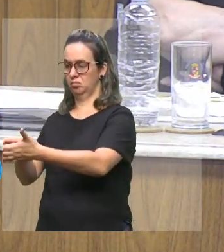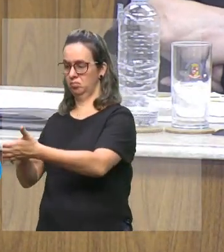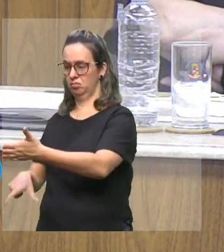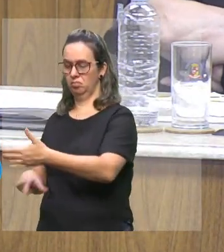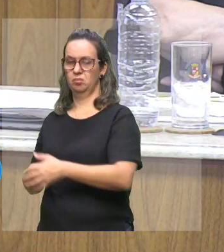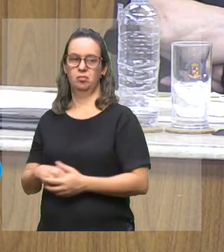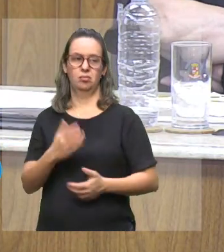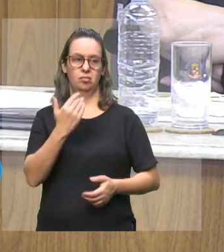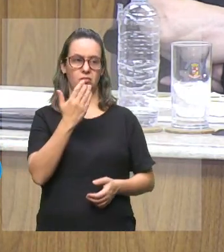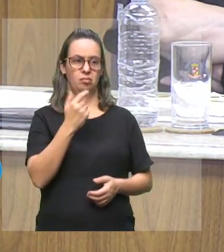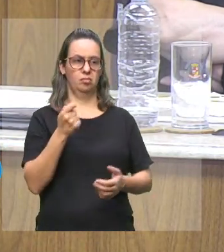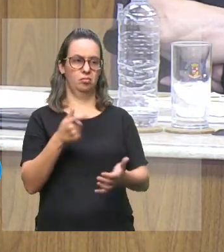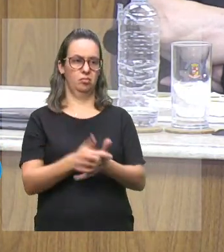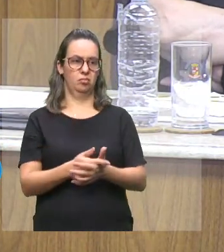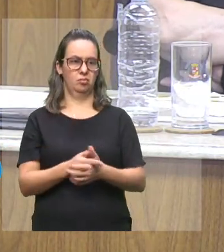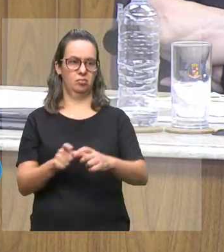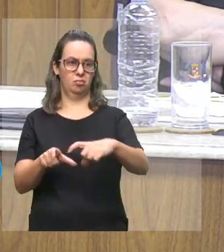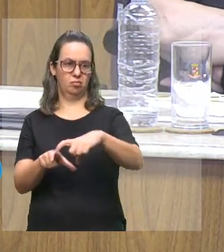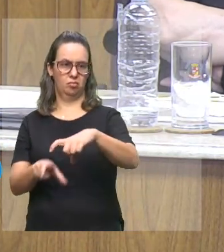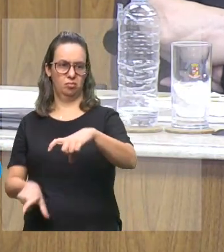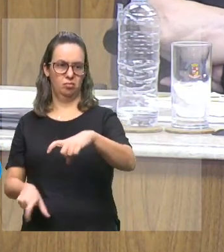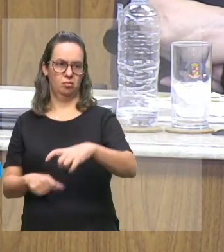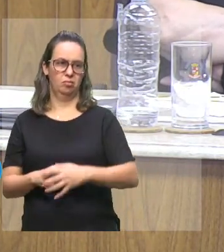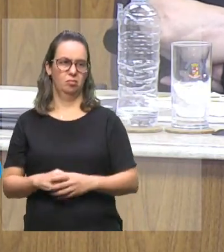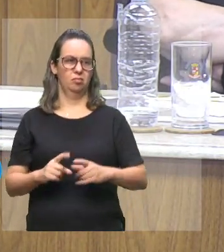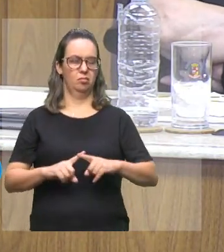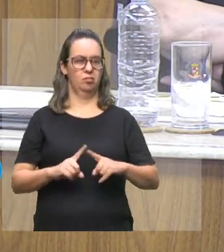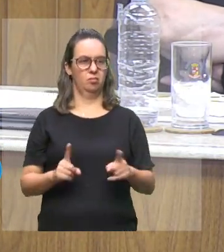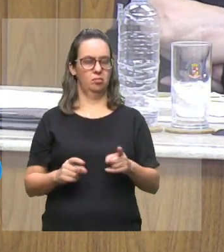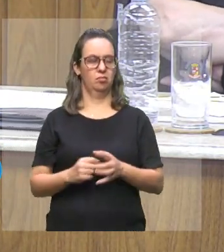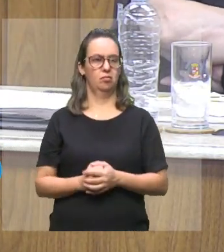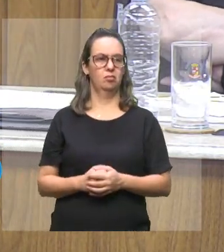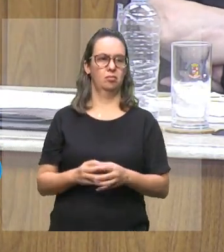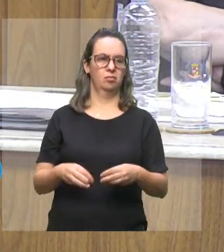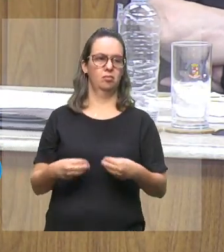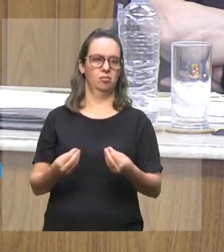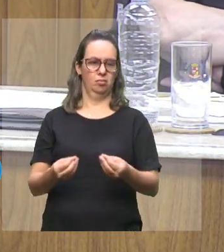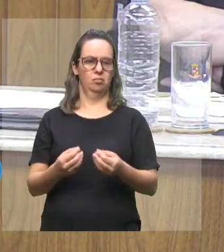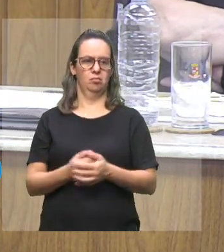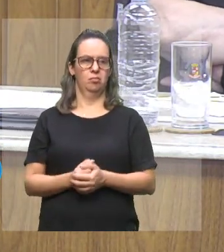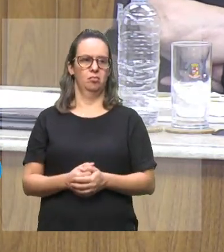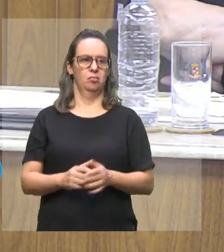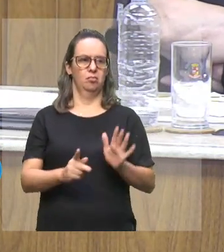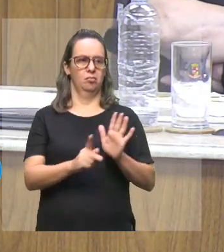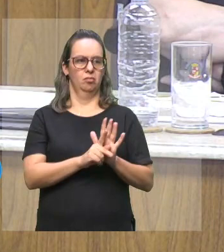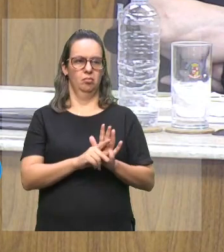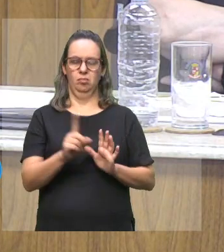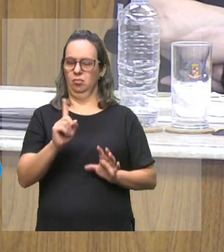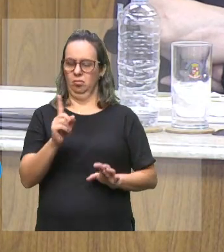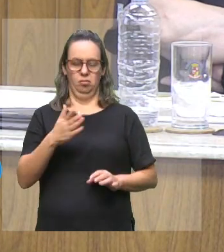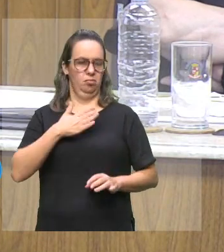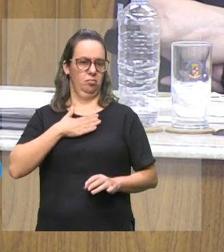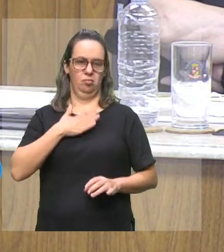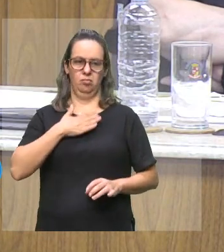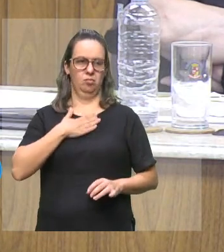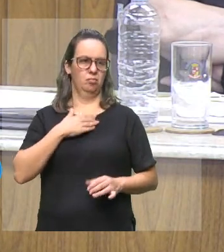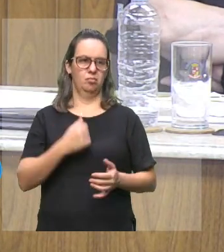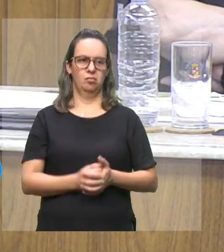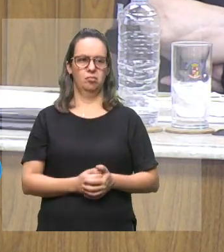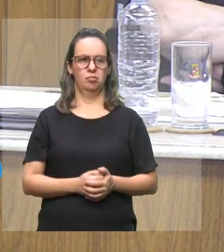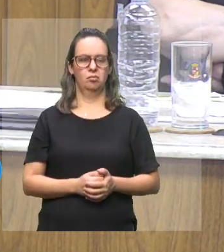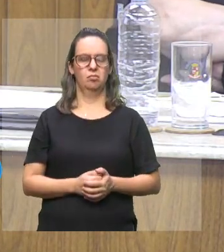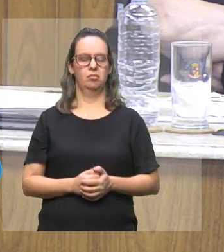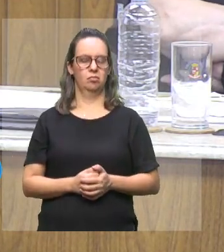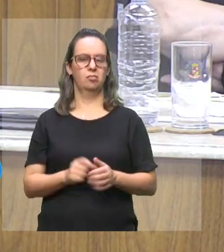fiscal. Simples assim. Mas está aí o projeto, é um projeto que não é meu, volto a dizer, é um projeto que foi pensado